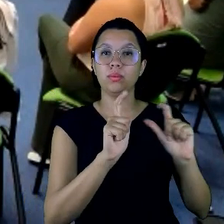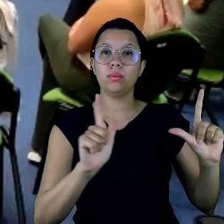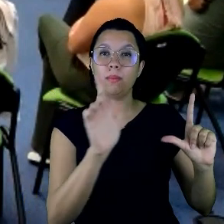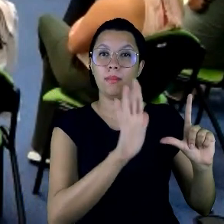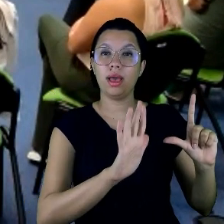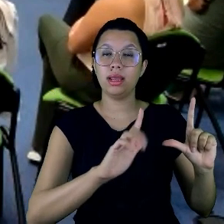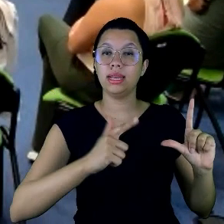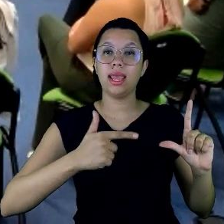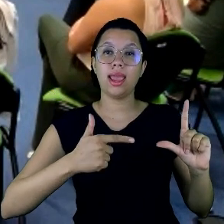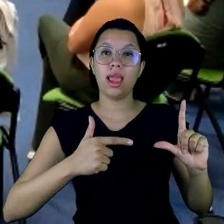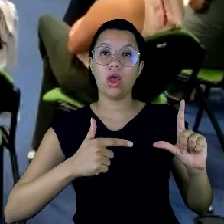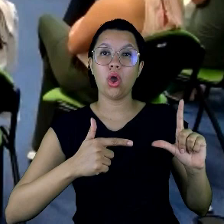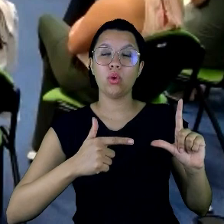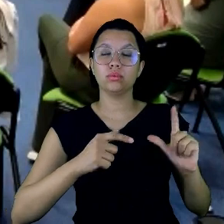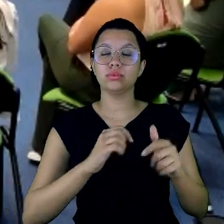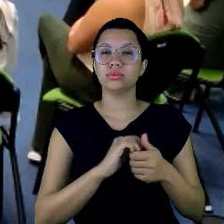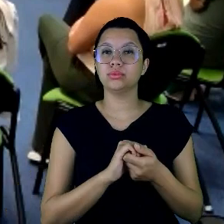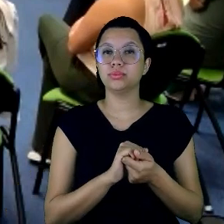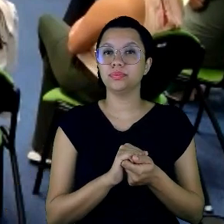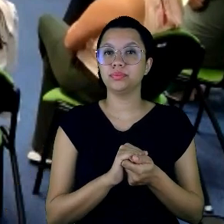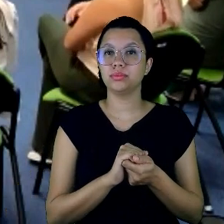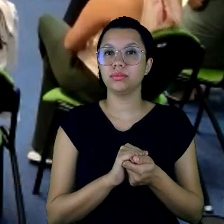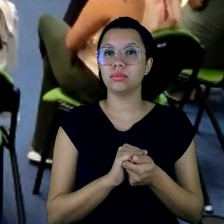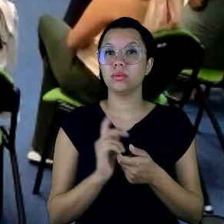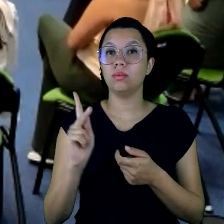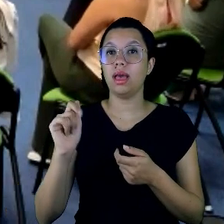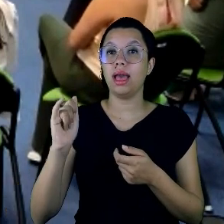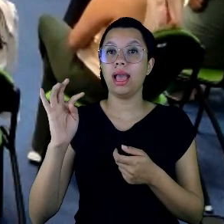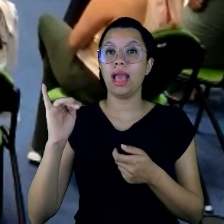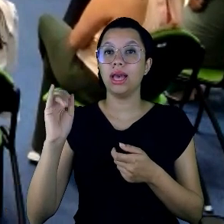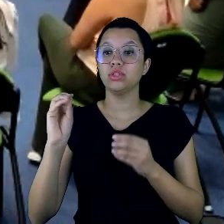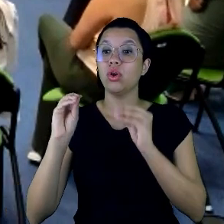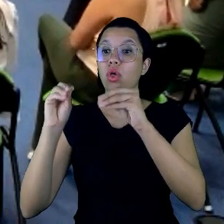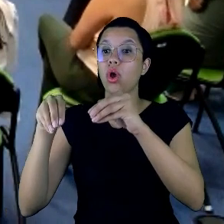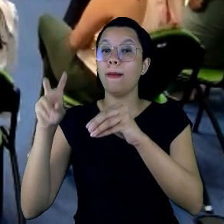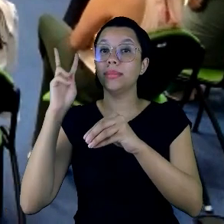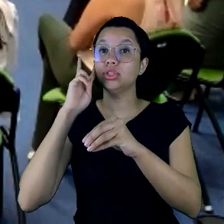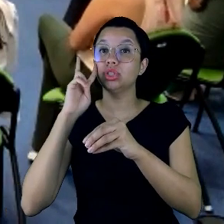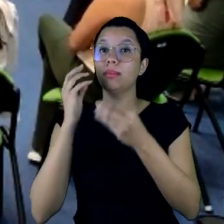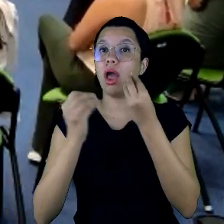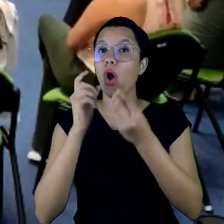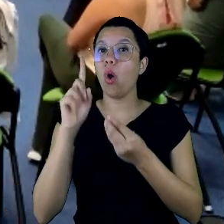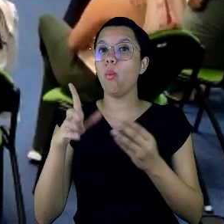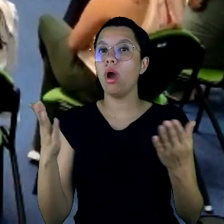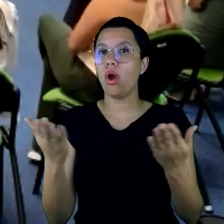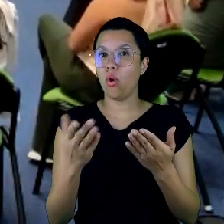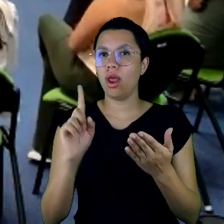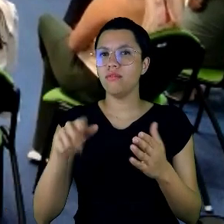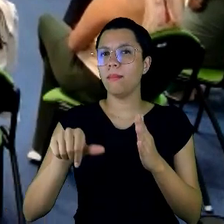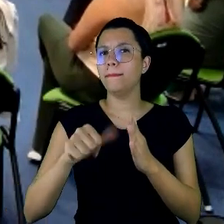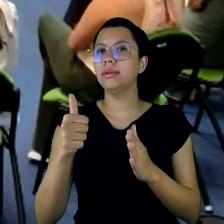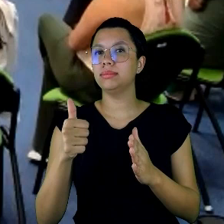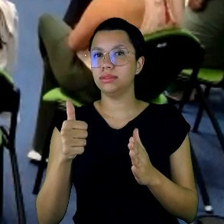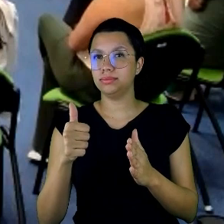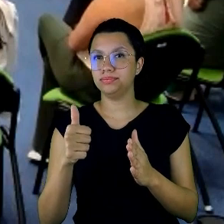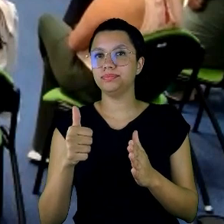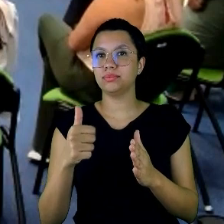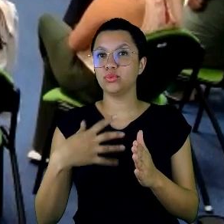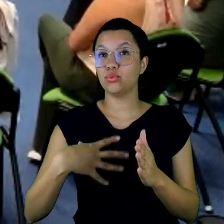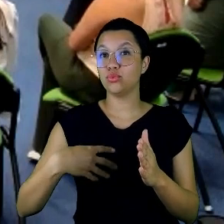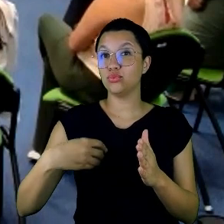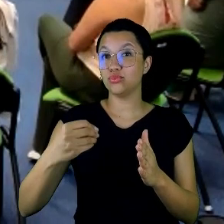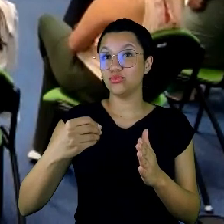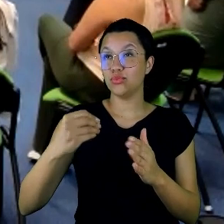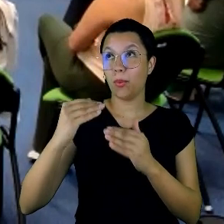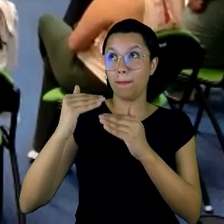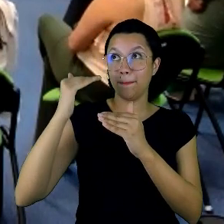do segundo grau, que até a Kátia depois vai pôr para a gente lembrar como ele é hoje, Nos telões, o painel. ele foi o primeiro, né, o nosso